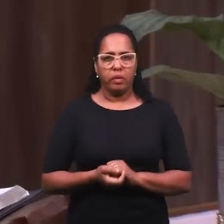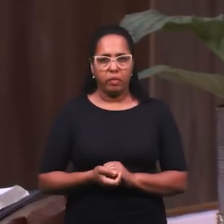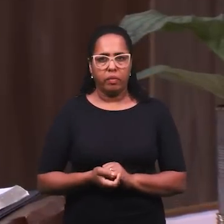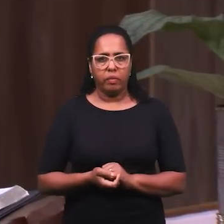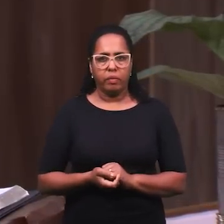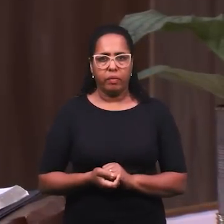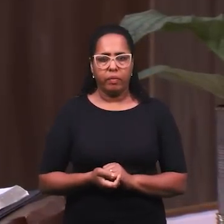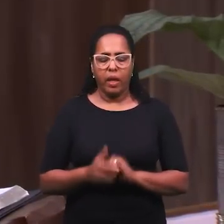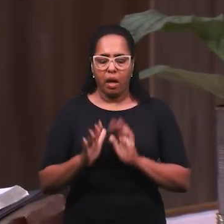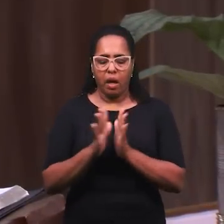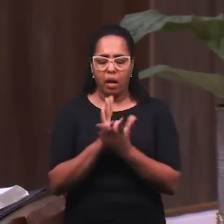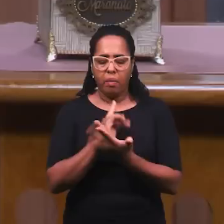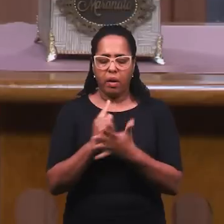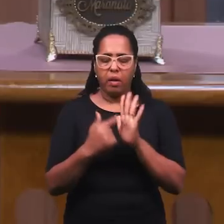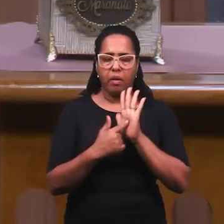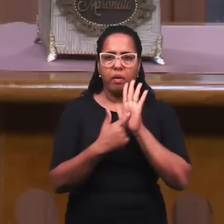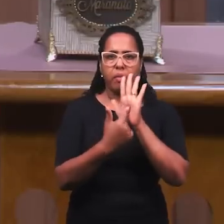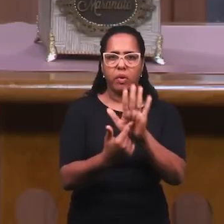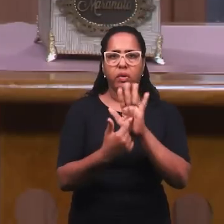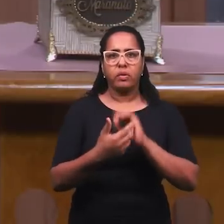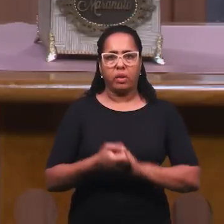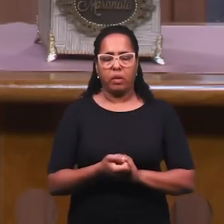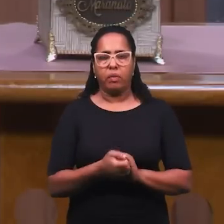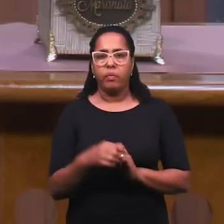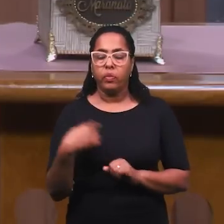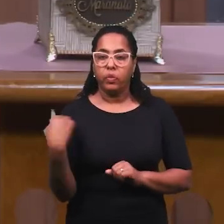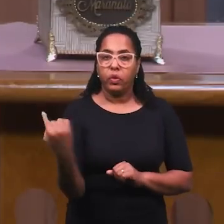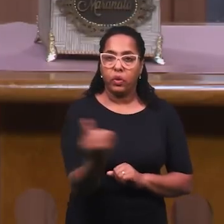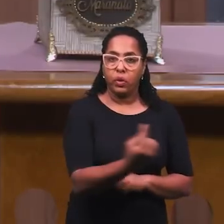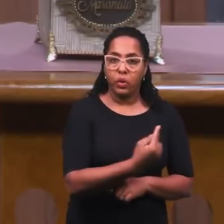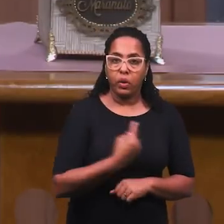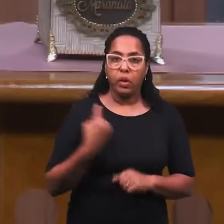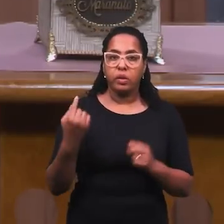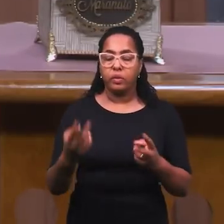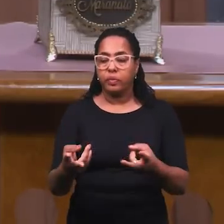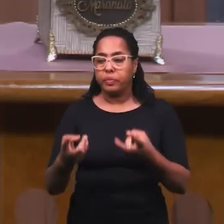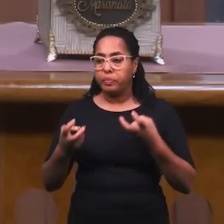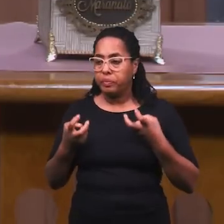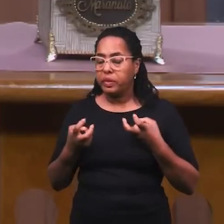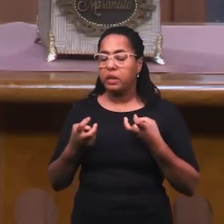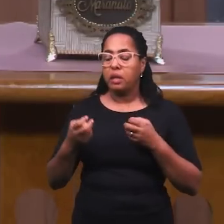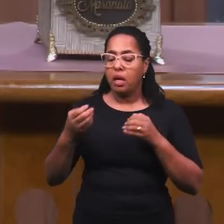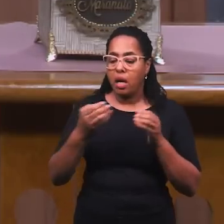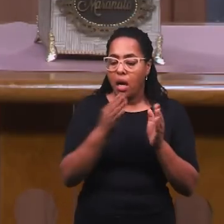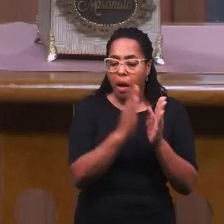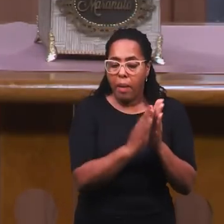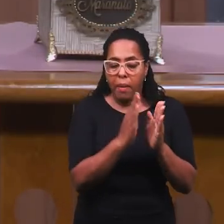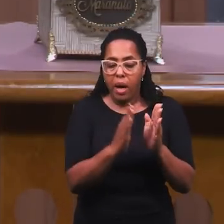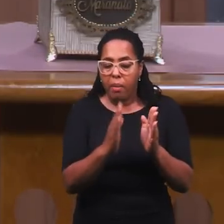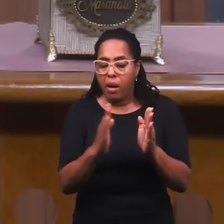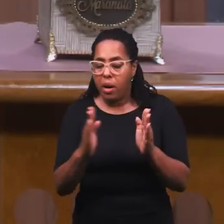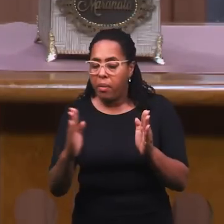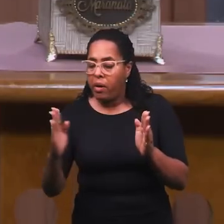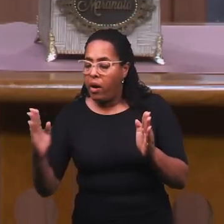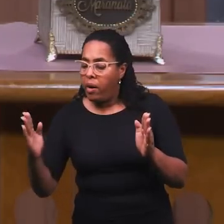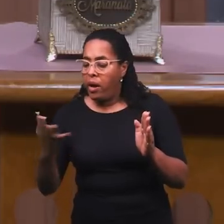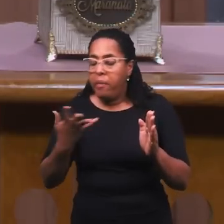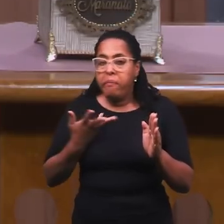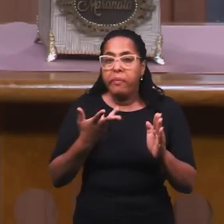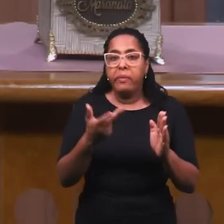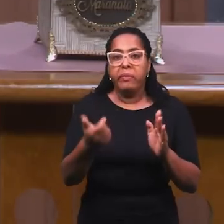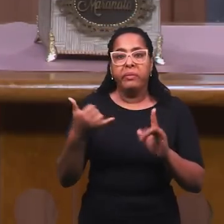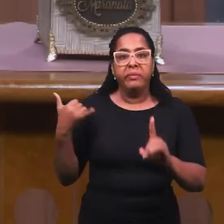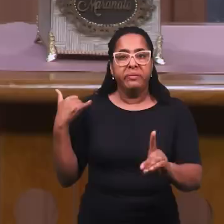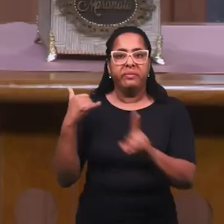eterna. E aqui na palavra do Senhor, nós aqui então vemos toda esta sequência maravilhosa